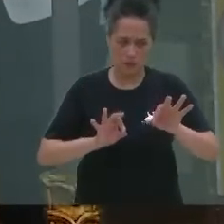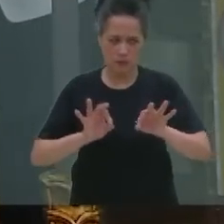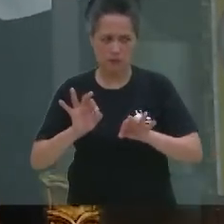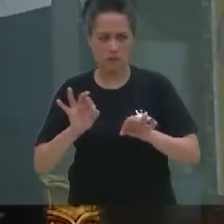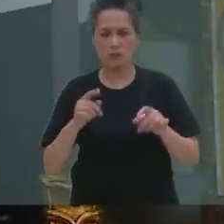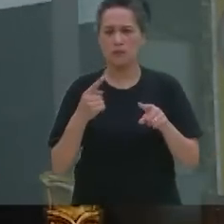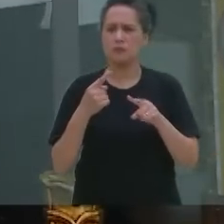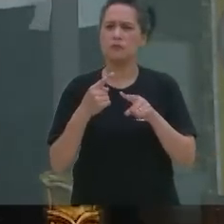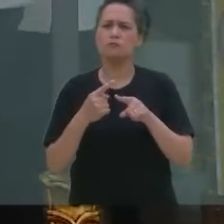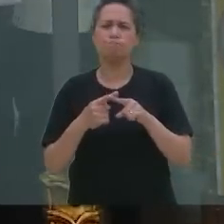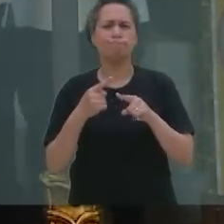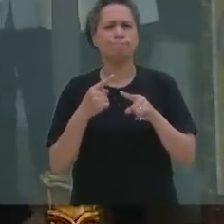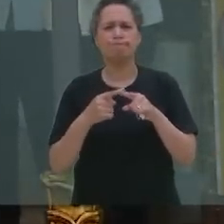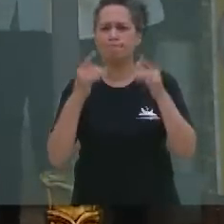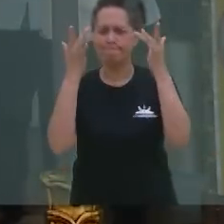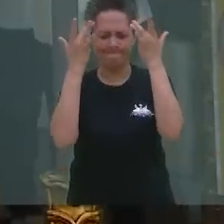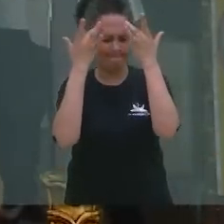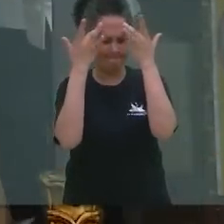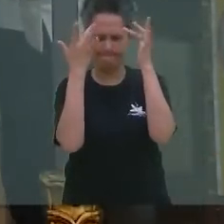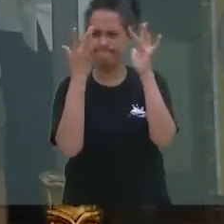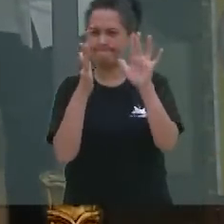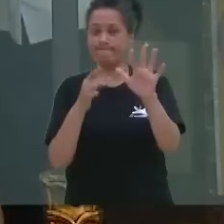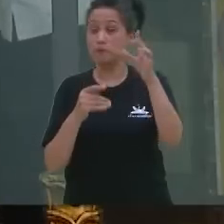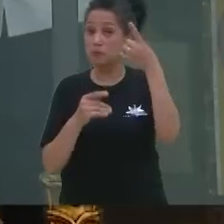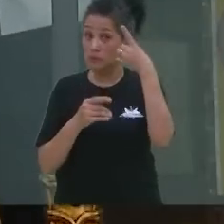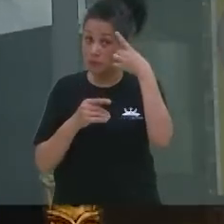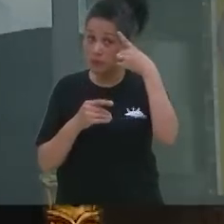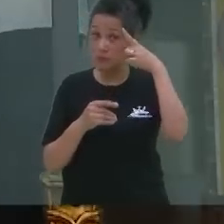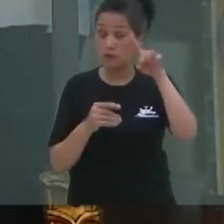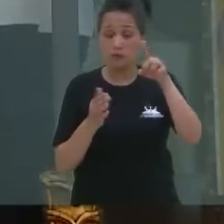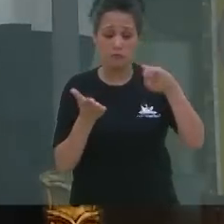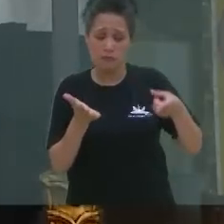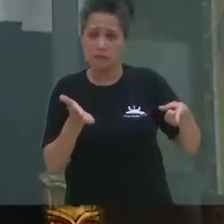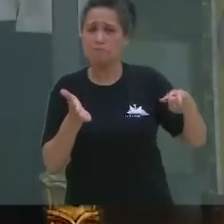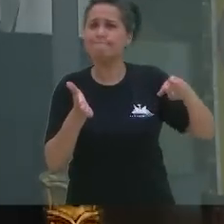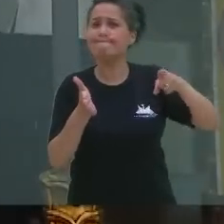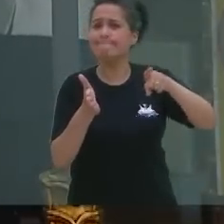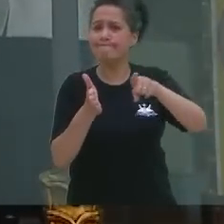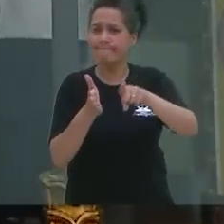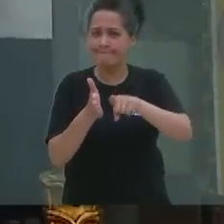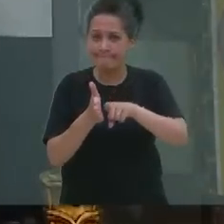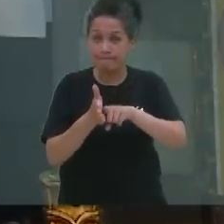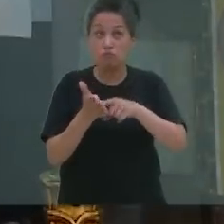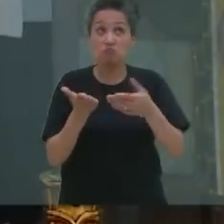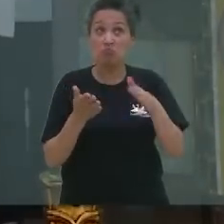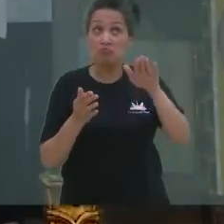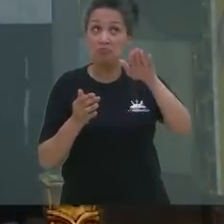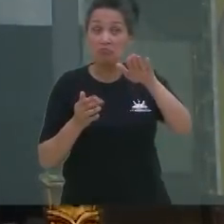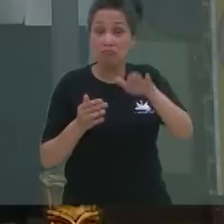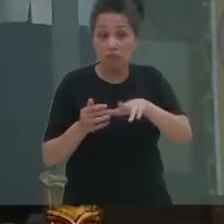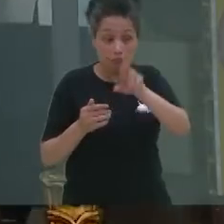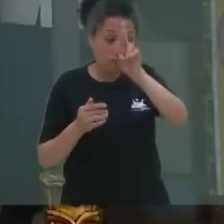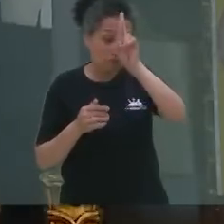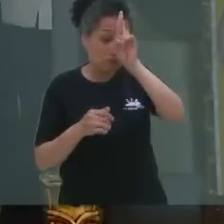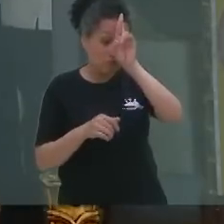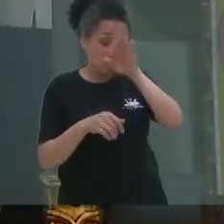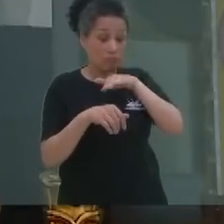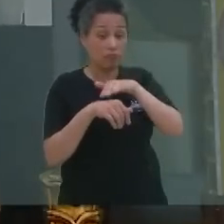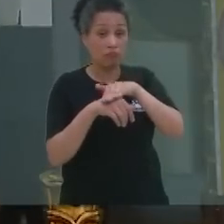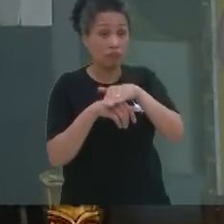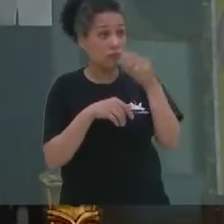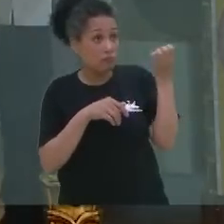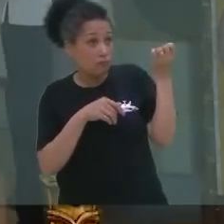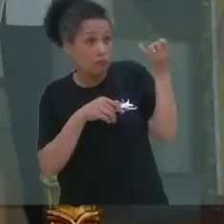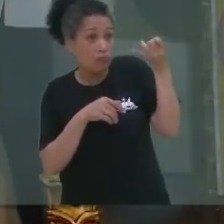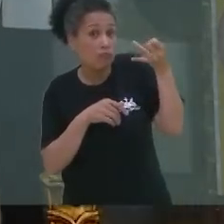Em que dia o Senhor virá? À tarde, à meia-noite, de